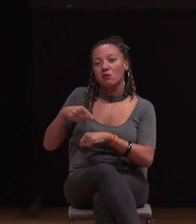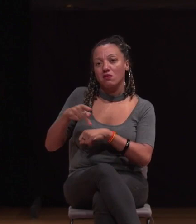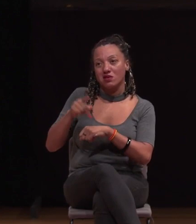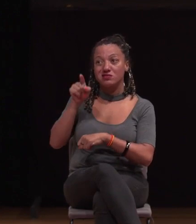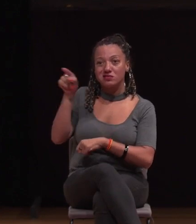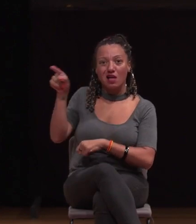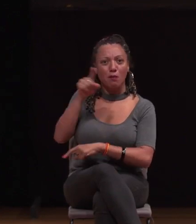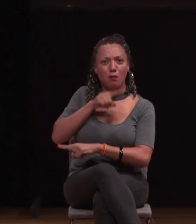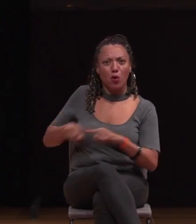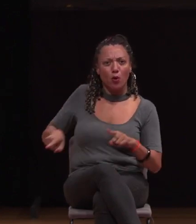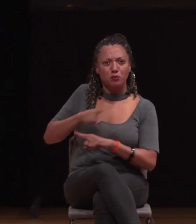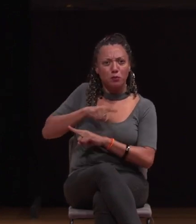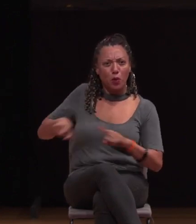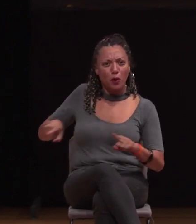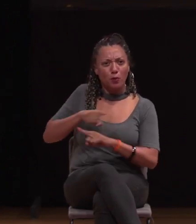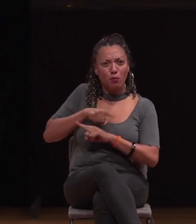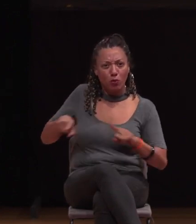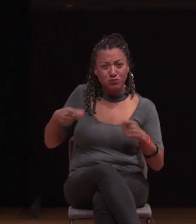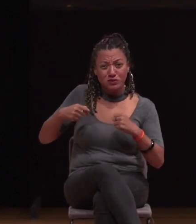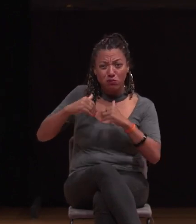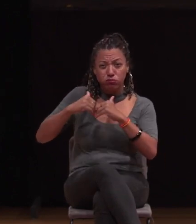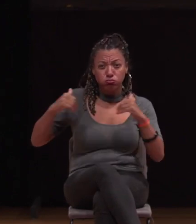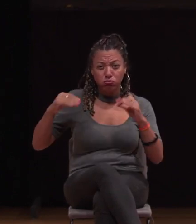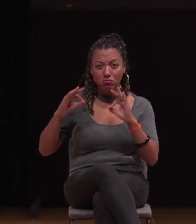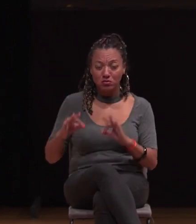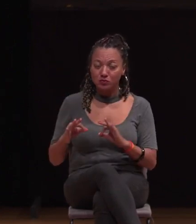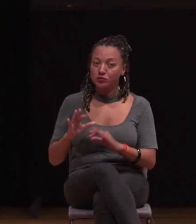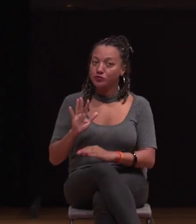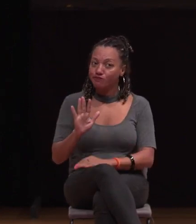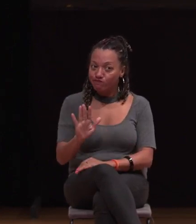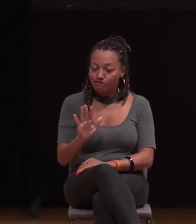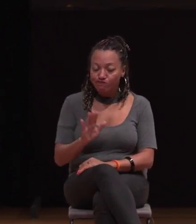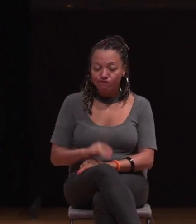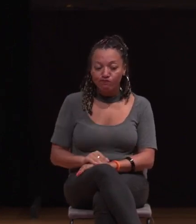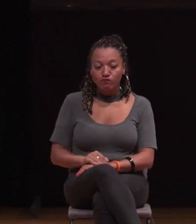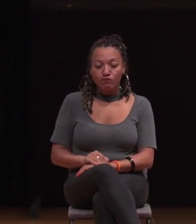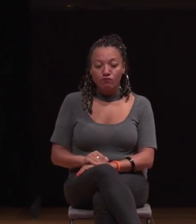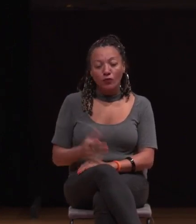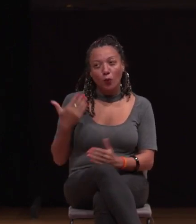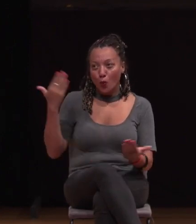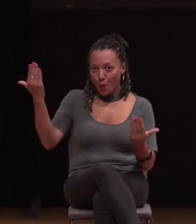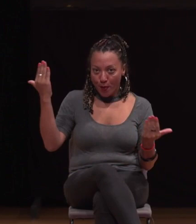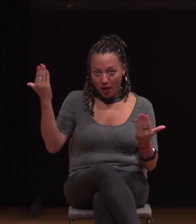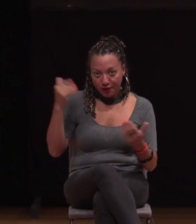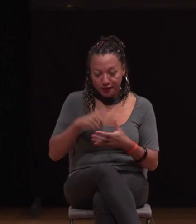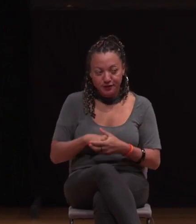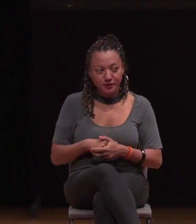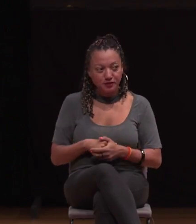e autofágicos. A gente tem que tomar cuidado para dar um salto qualitativo, né? Talvez aprender com as borboletas aí.